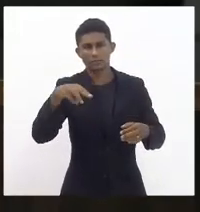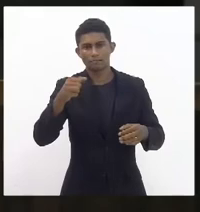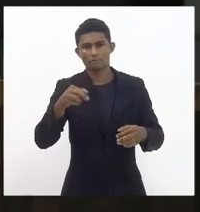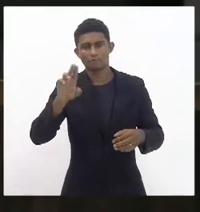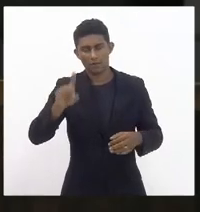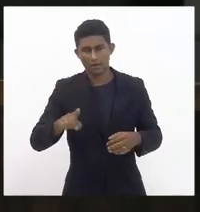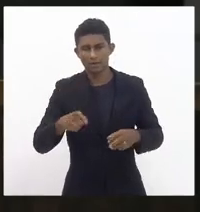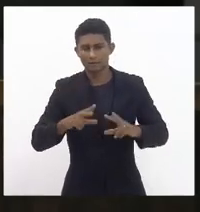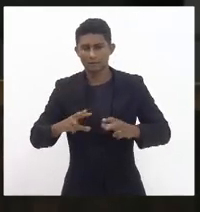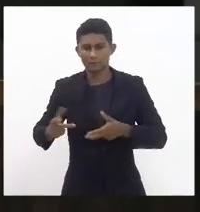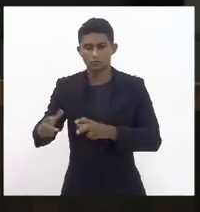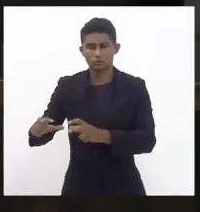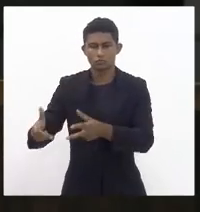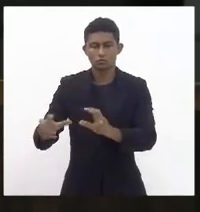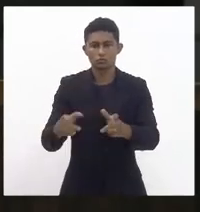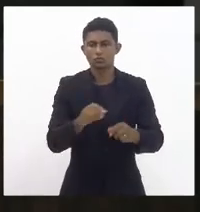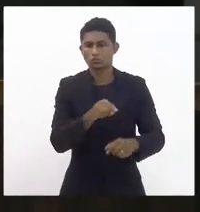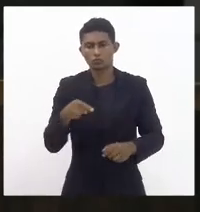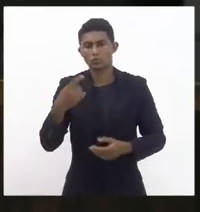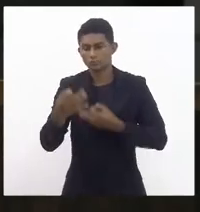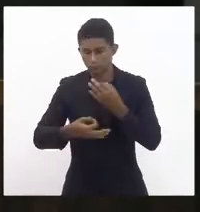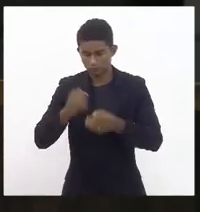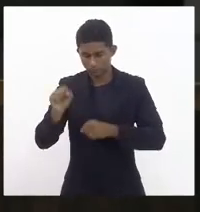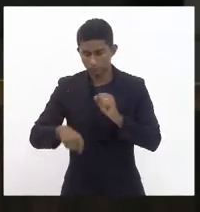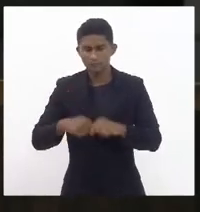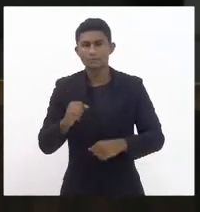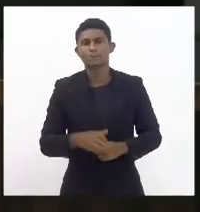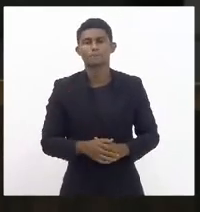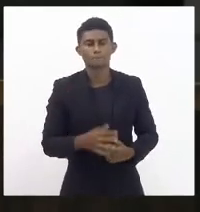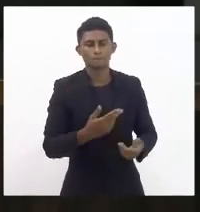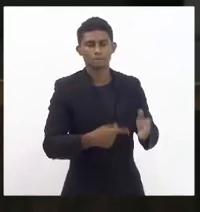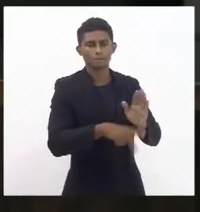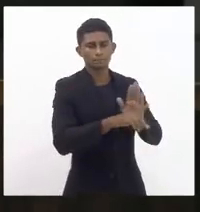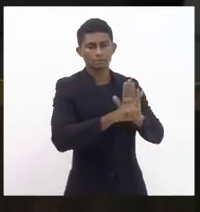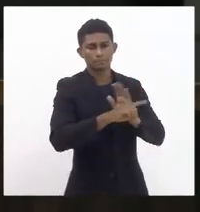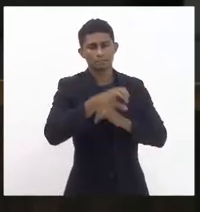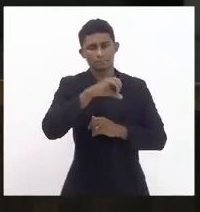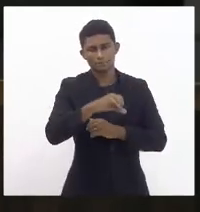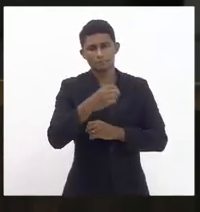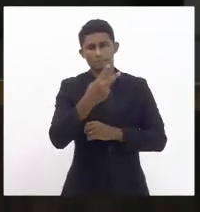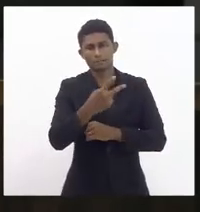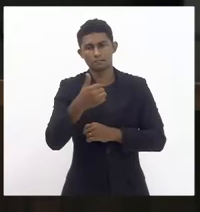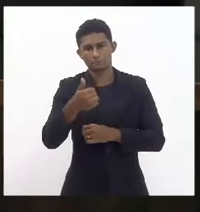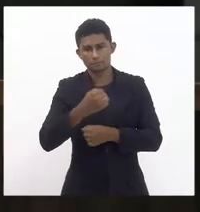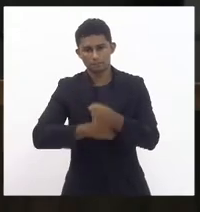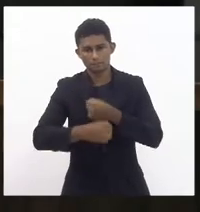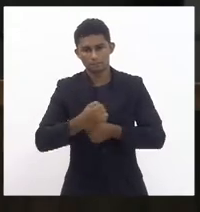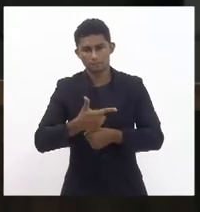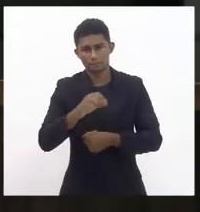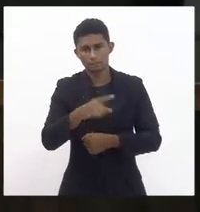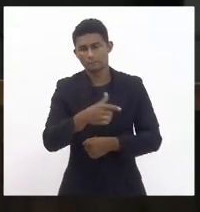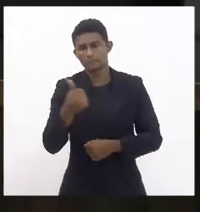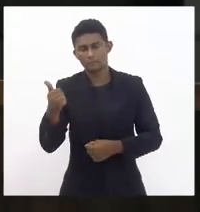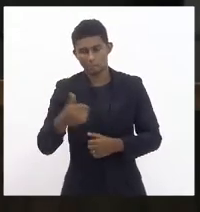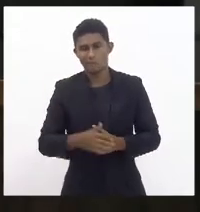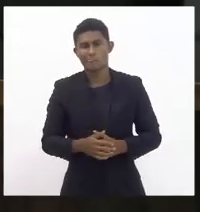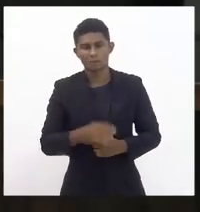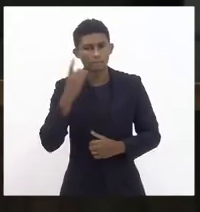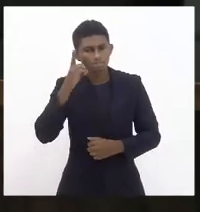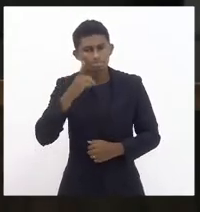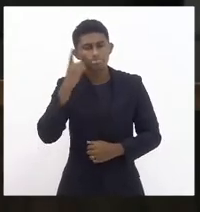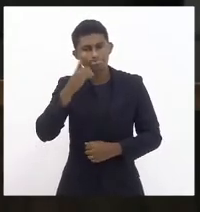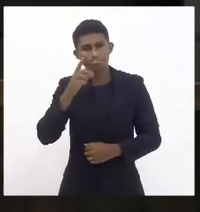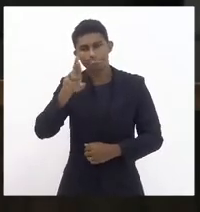comissão de normas internas é favorável para do Márcio canela por já deu solução 921 de 21 de autoria da deputada